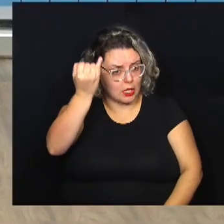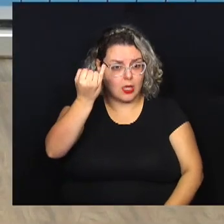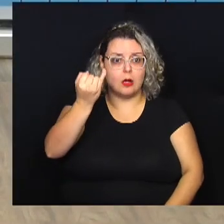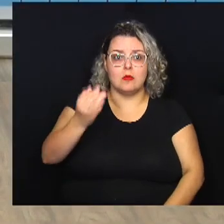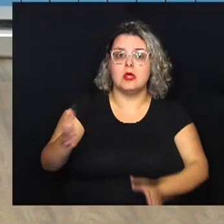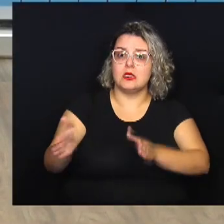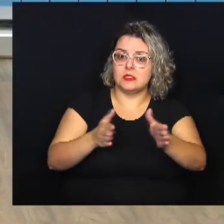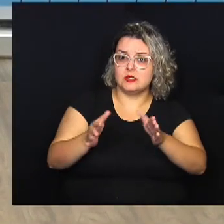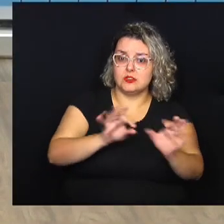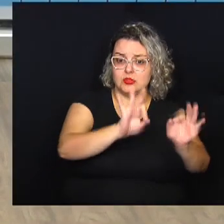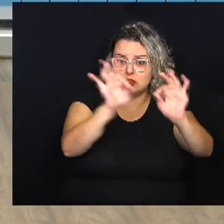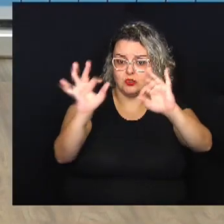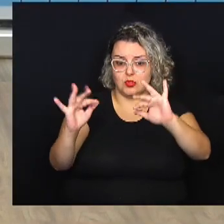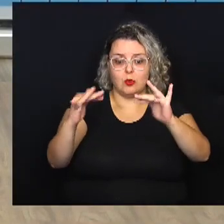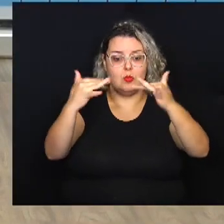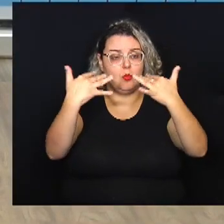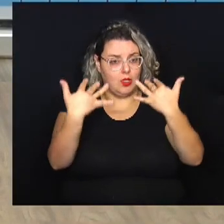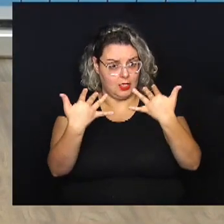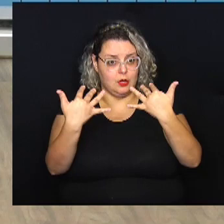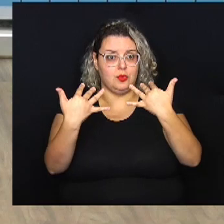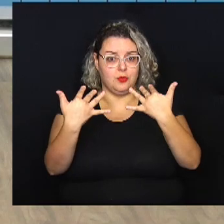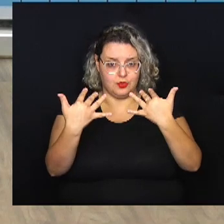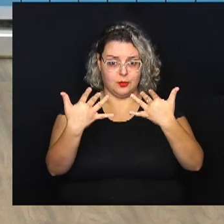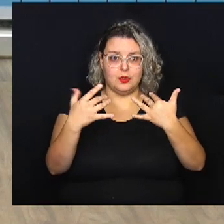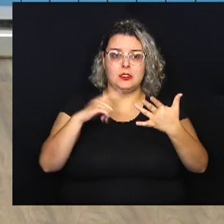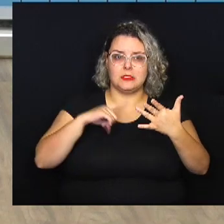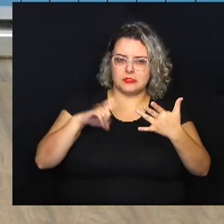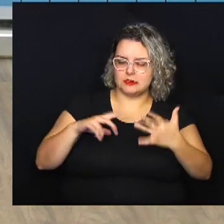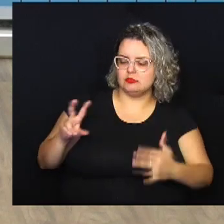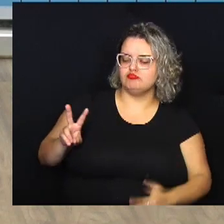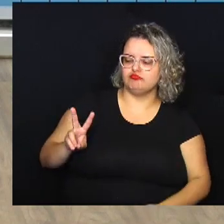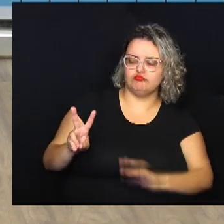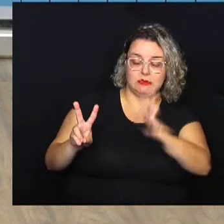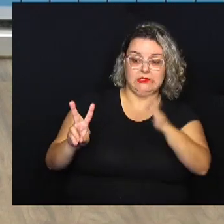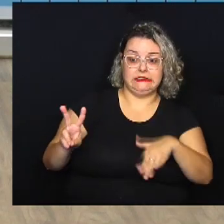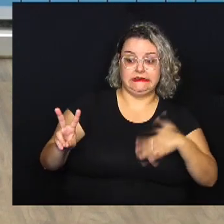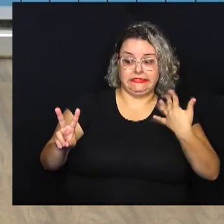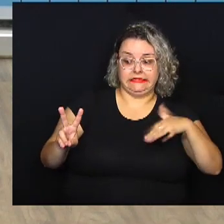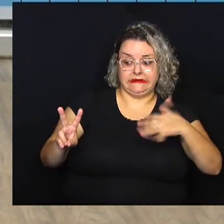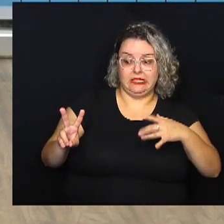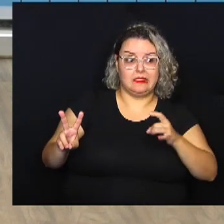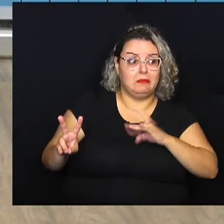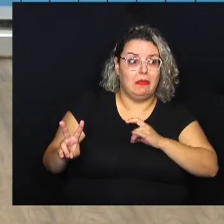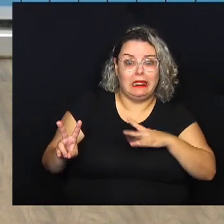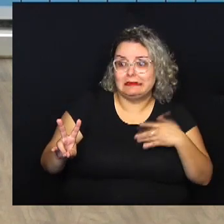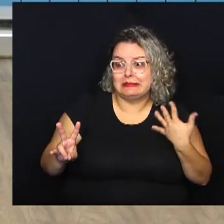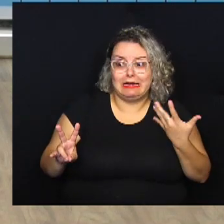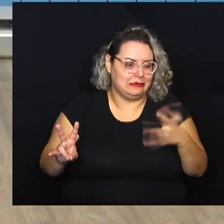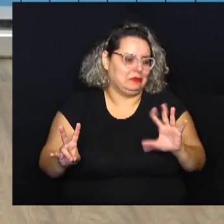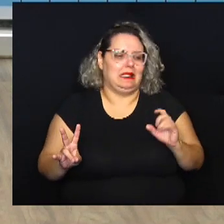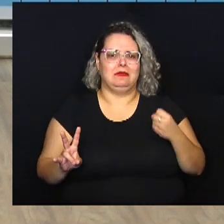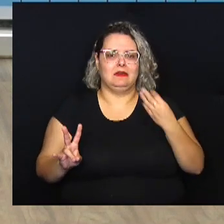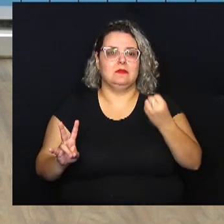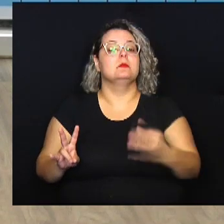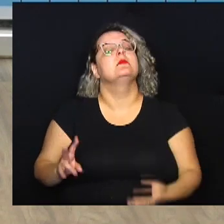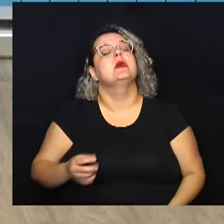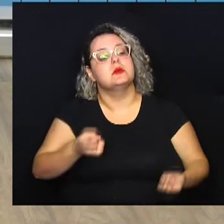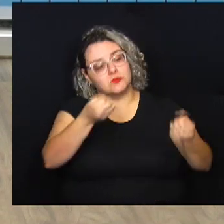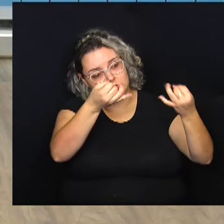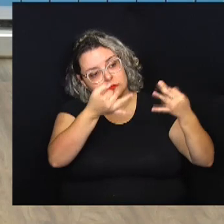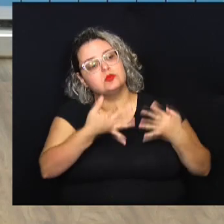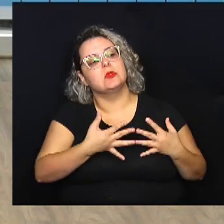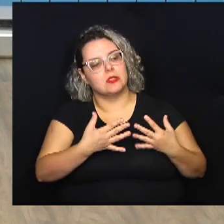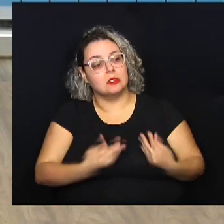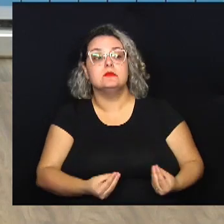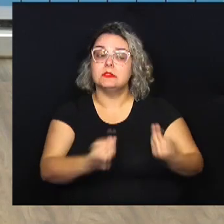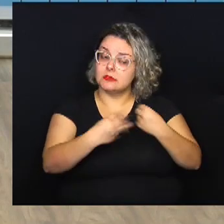nosso telespectador que assistiu esse caso, que ficou assustado, que ficou inseguro, mas acho que as suas explicações dão uma